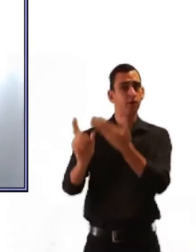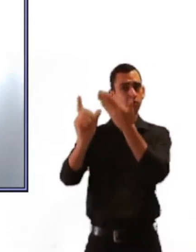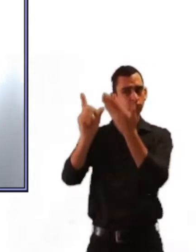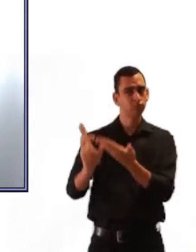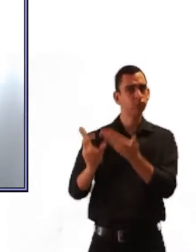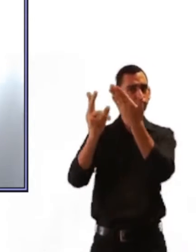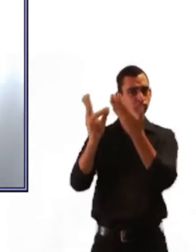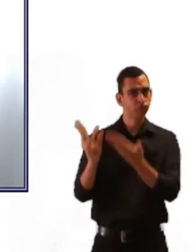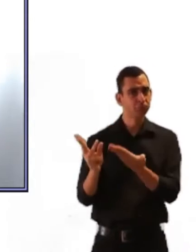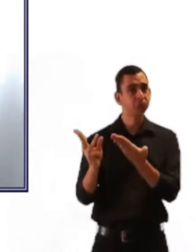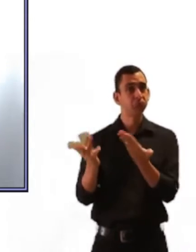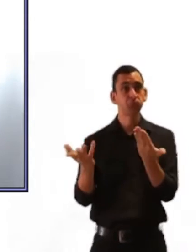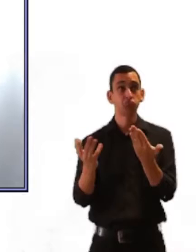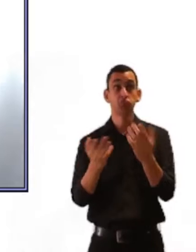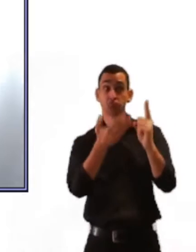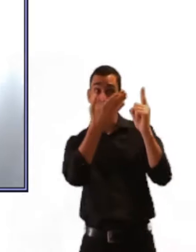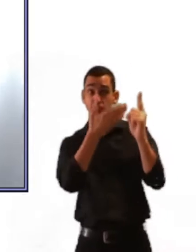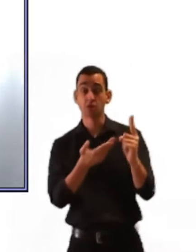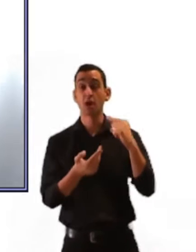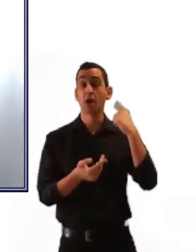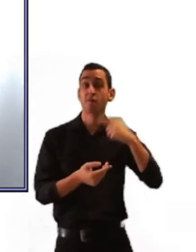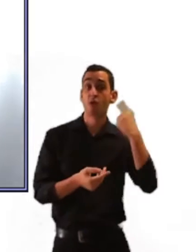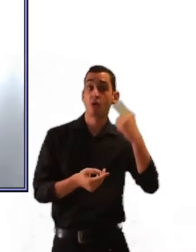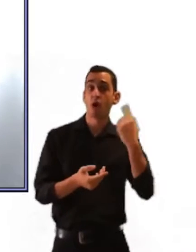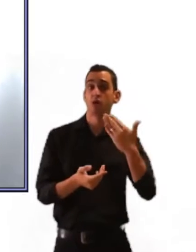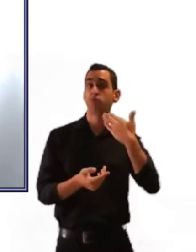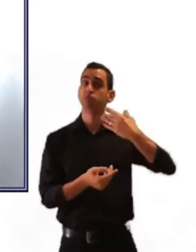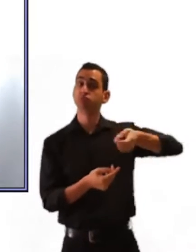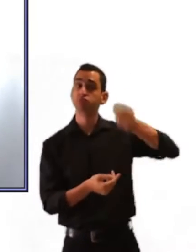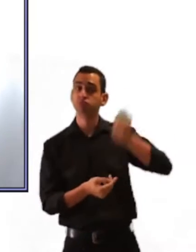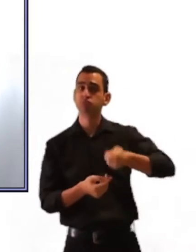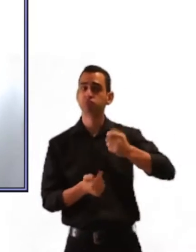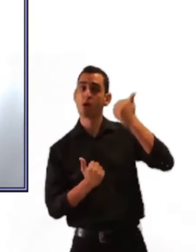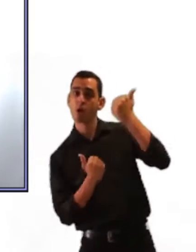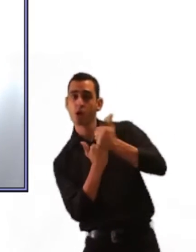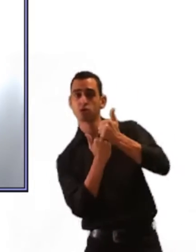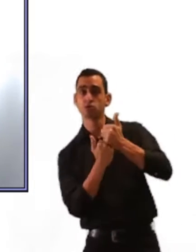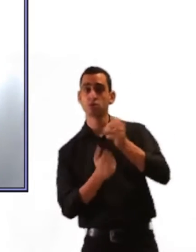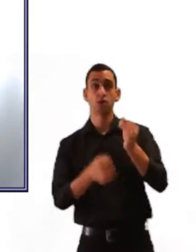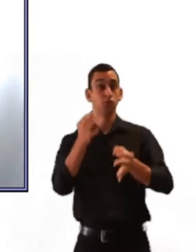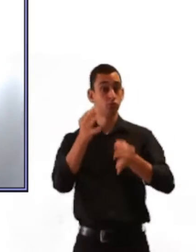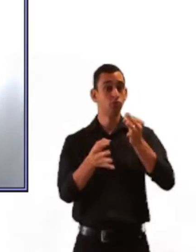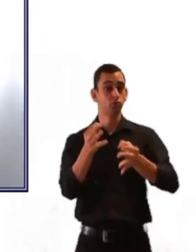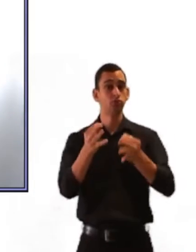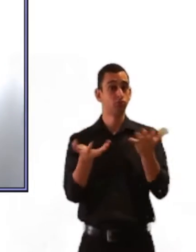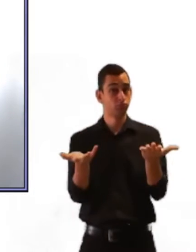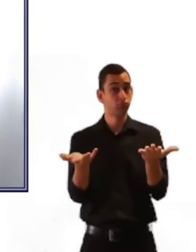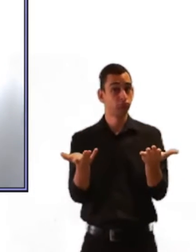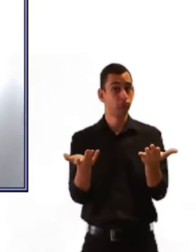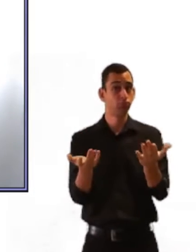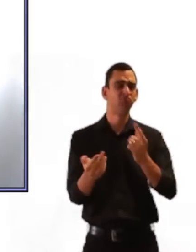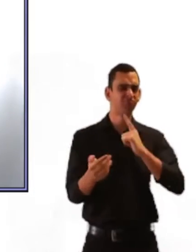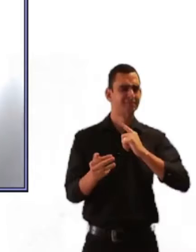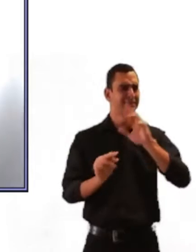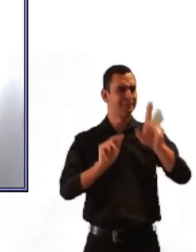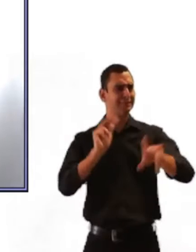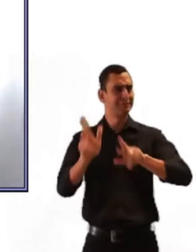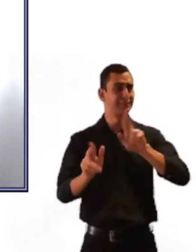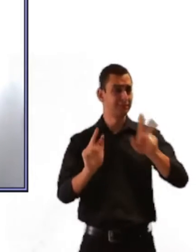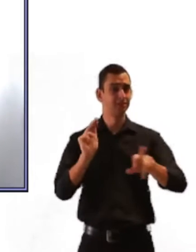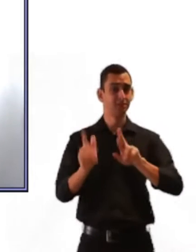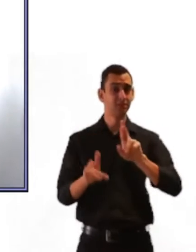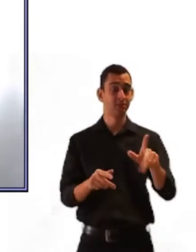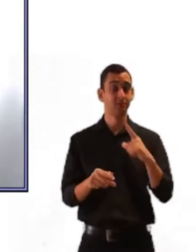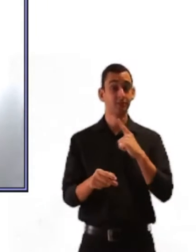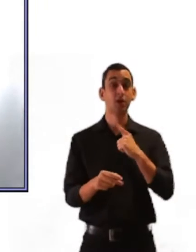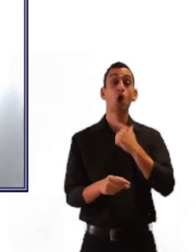processuais, advogados, partes, juiz, auxiliar da justiça. Então, o Piero Calamandrei tem